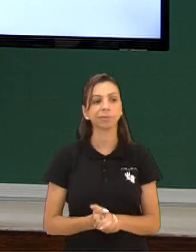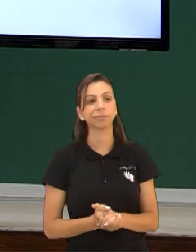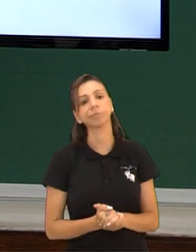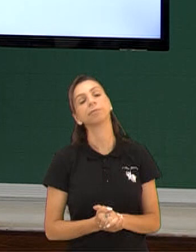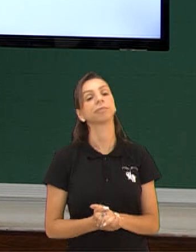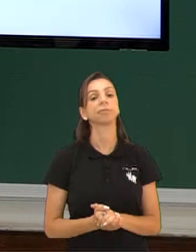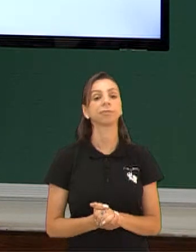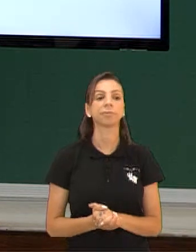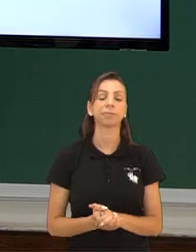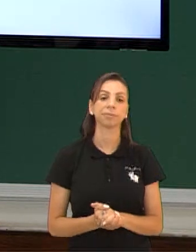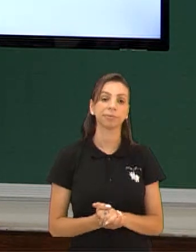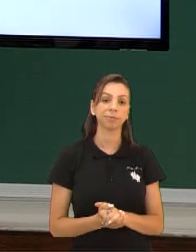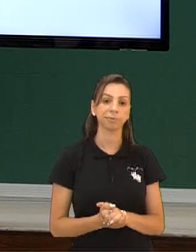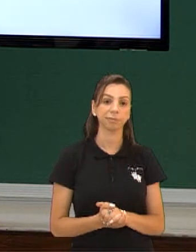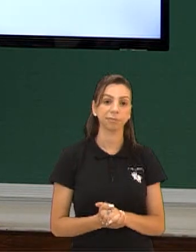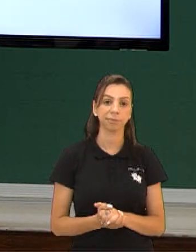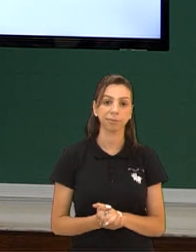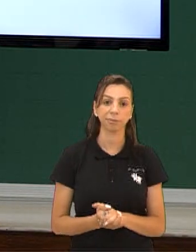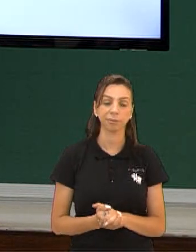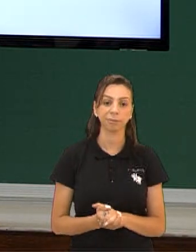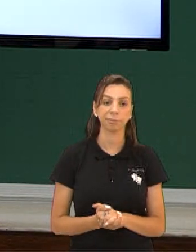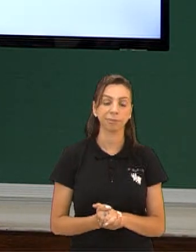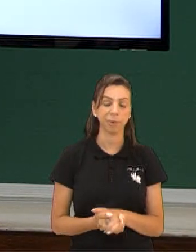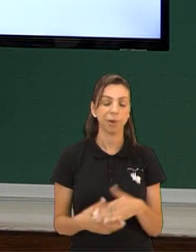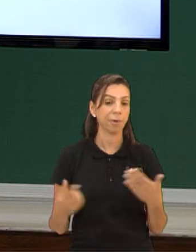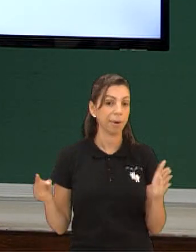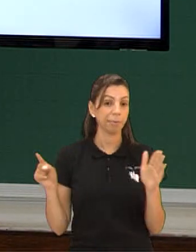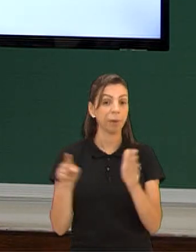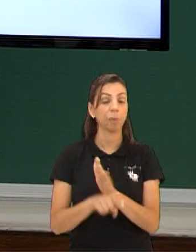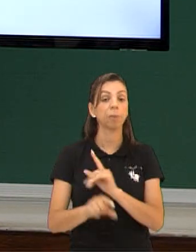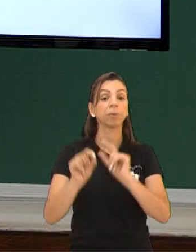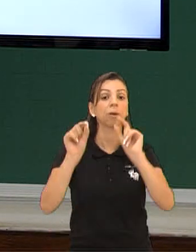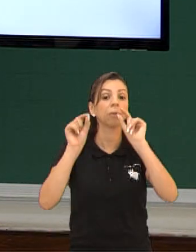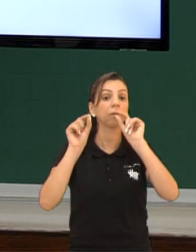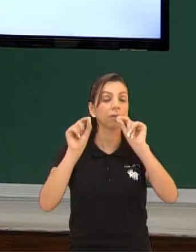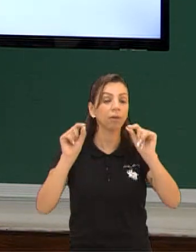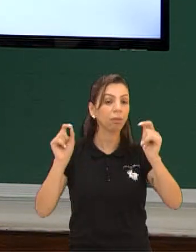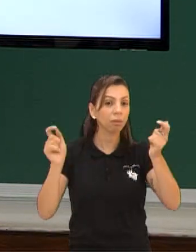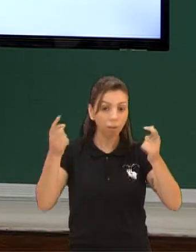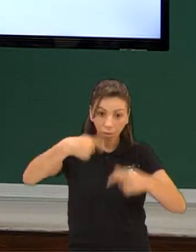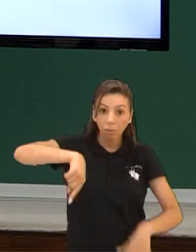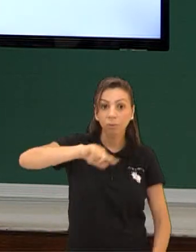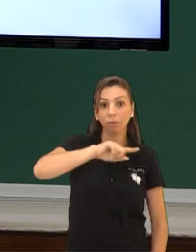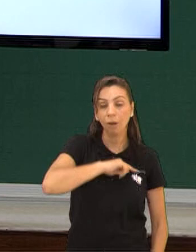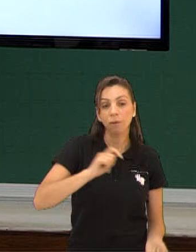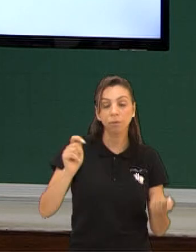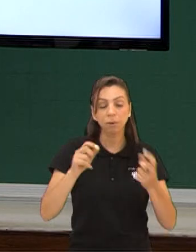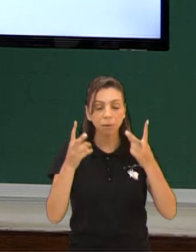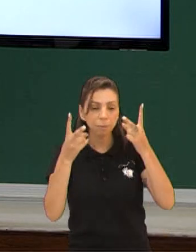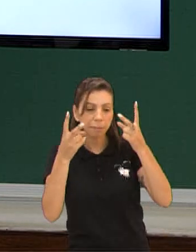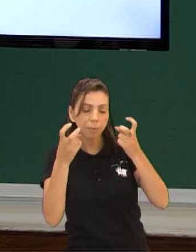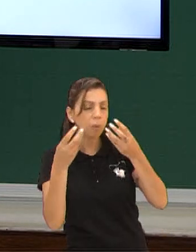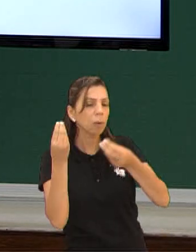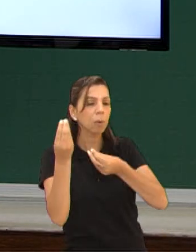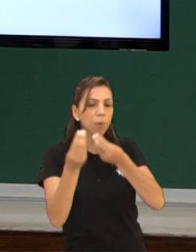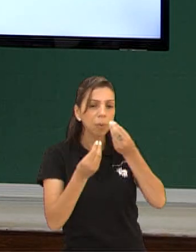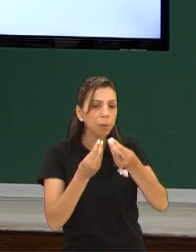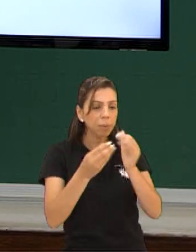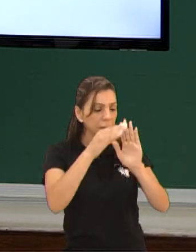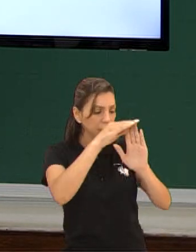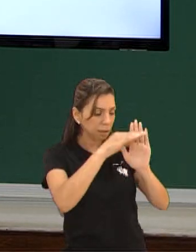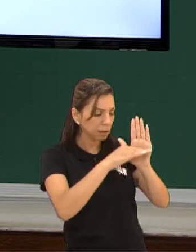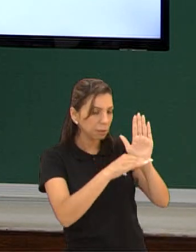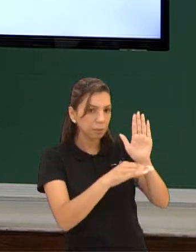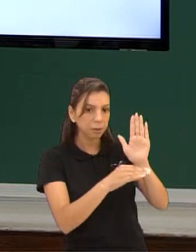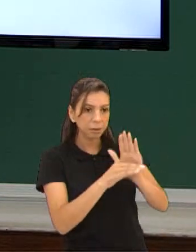Então, a grande questão é que nós precisamos perceber como essas categorias agem. Então, nós vamos ter